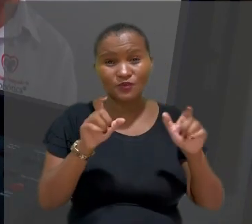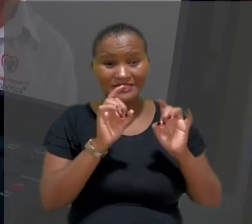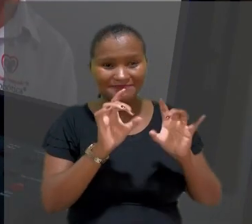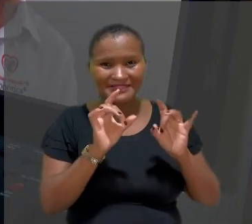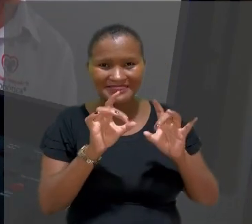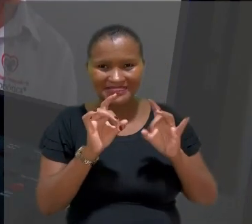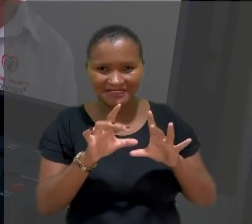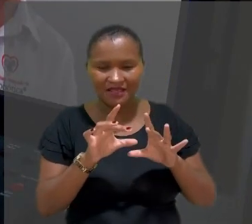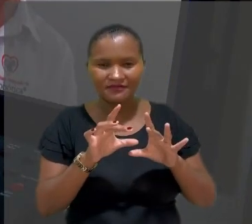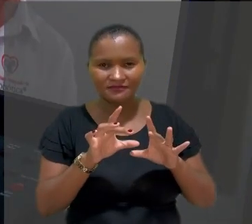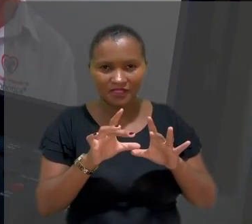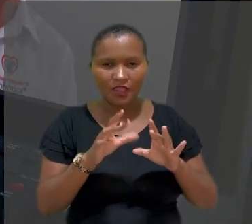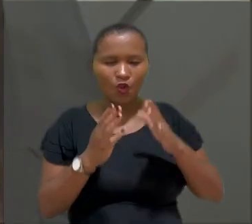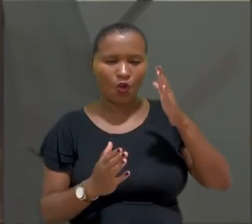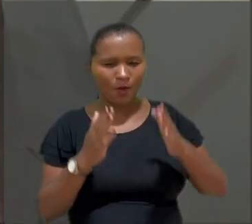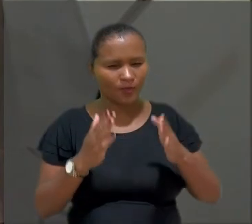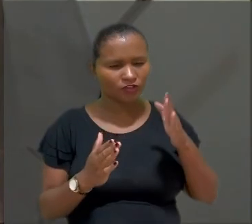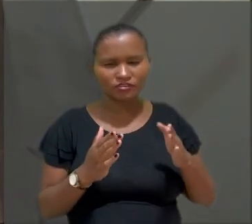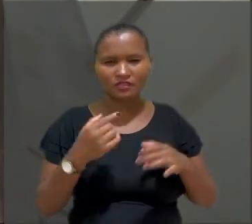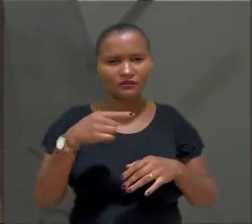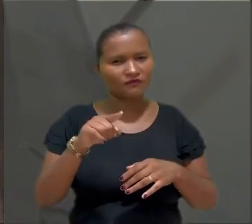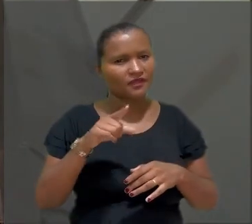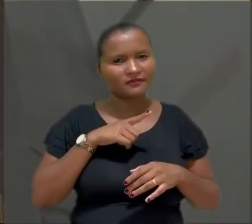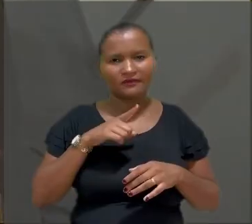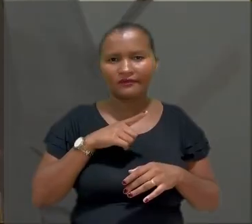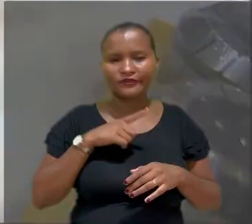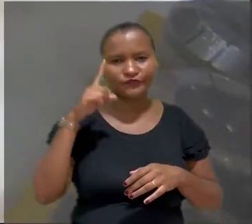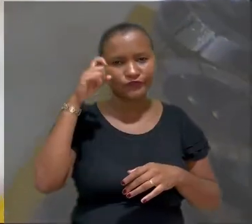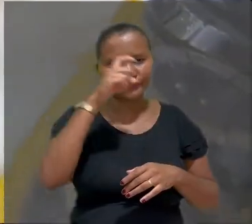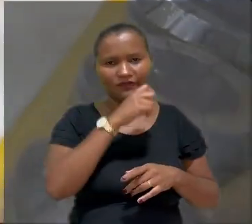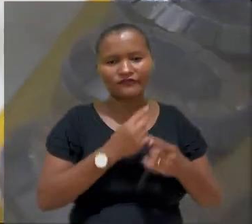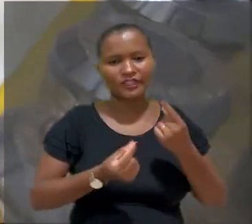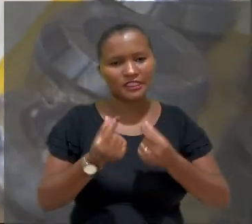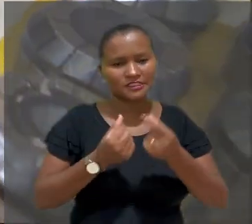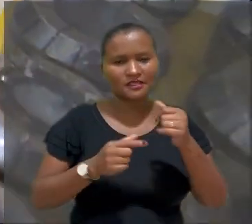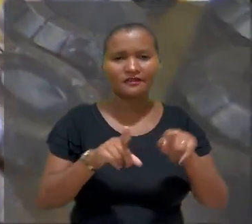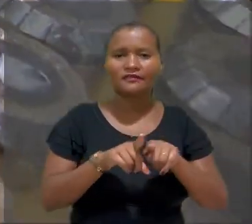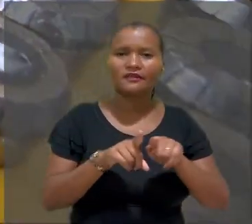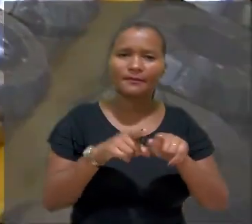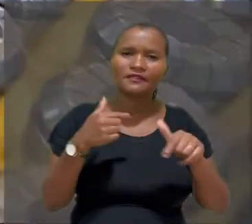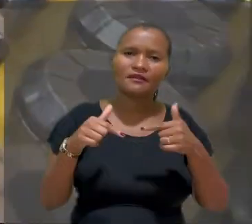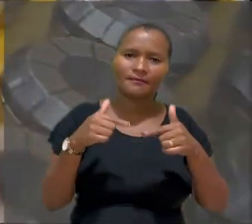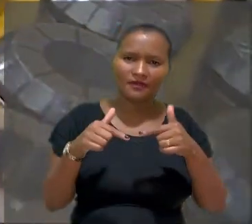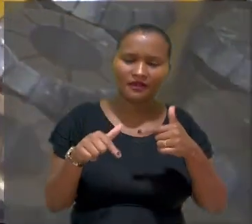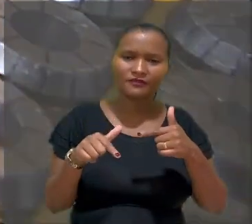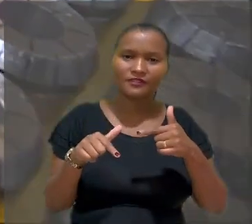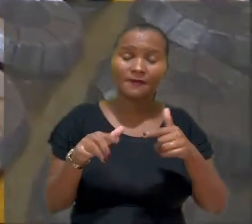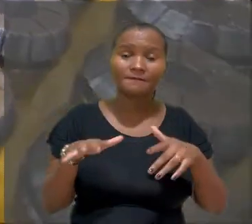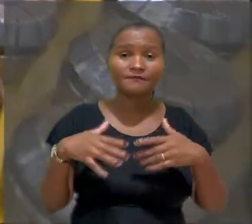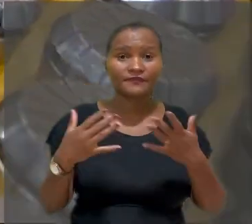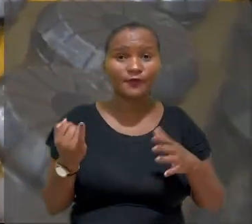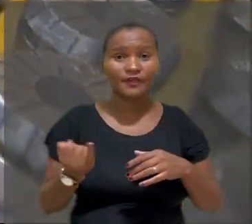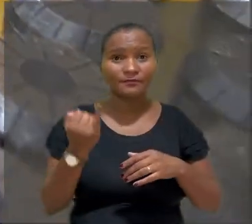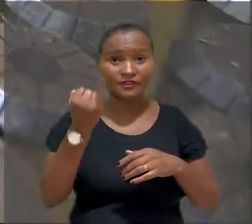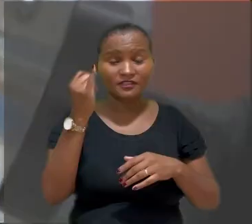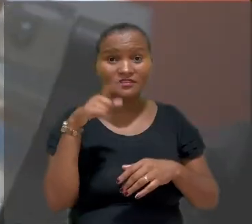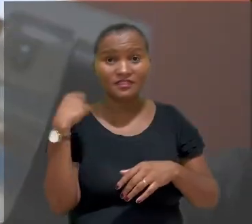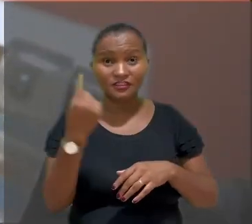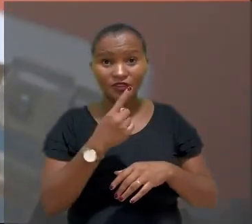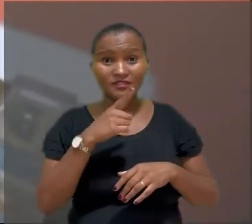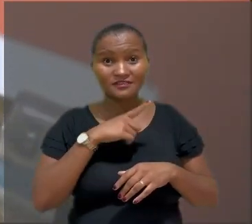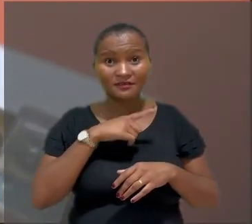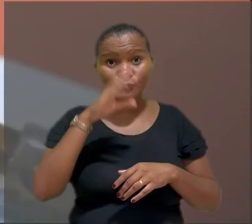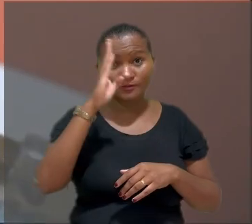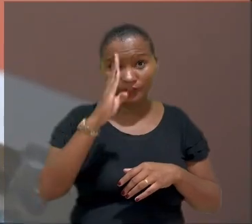em robótica na próxima década não terão dificuldades financeiras e de trabalho para se recolocar. Então, a importância que nós